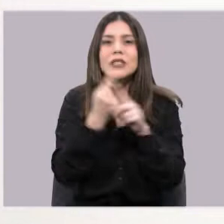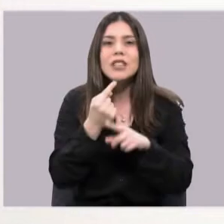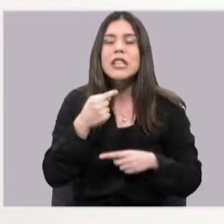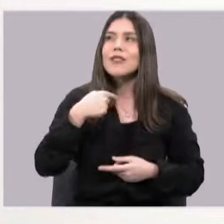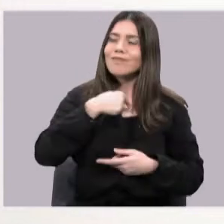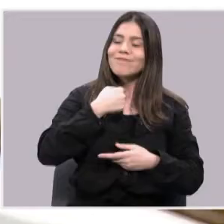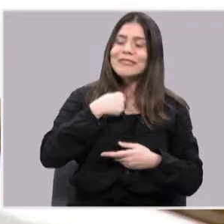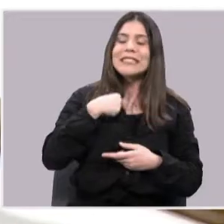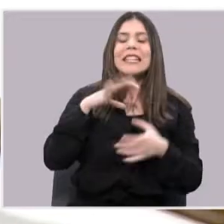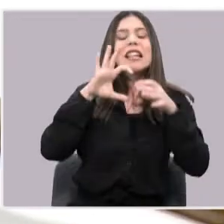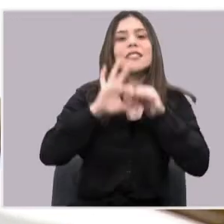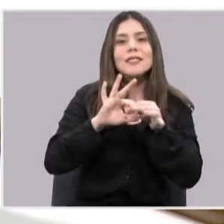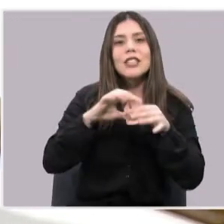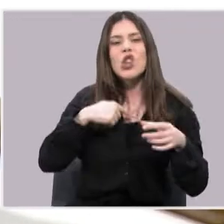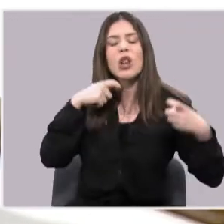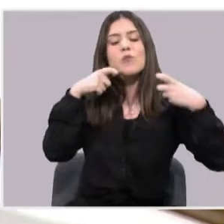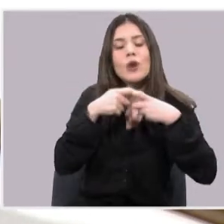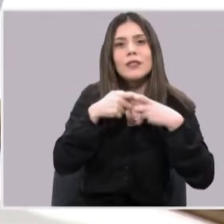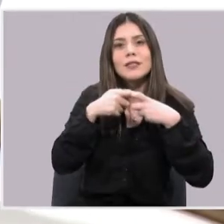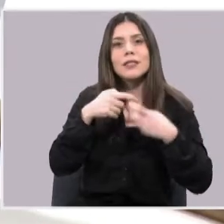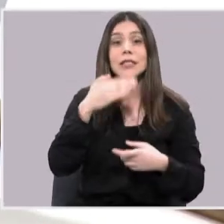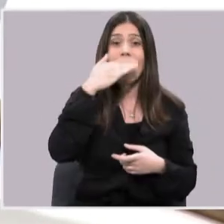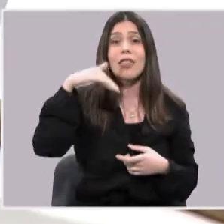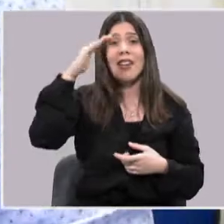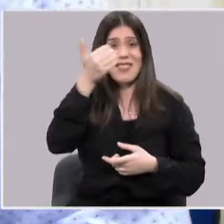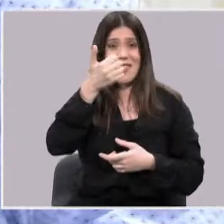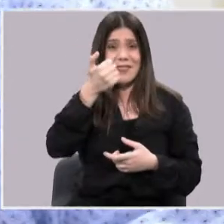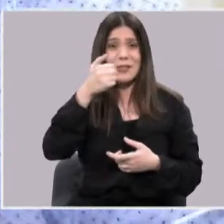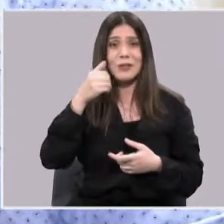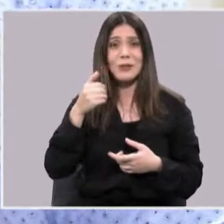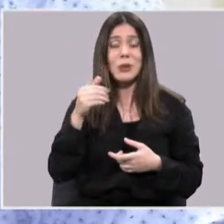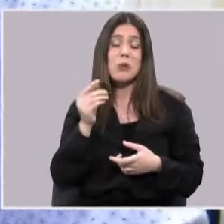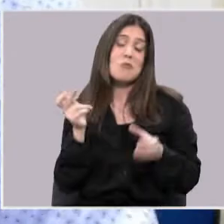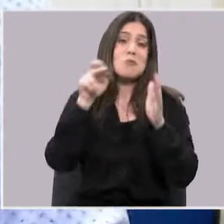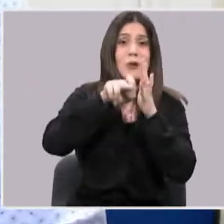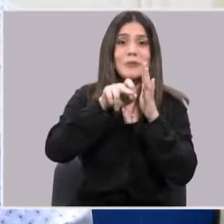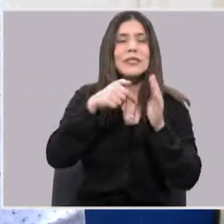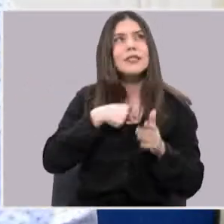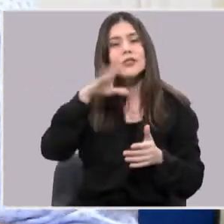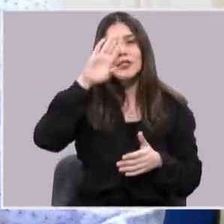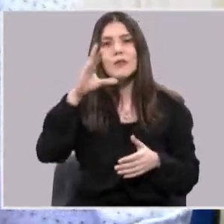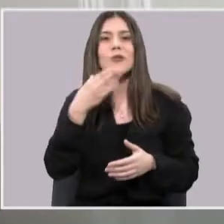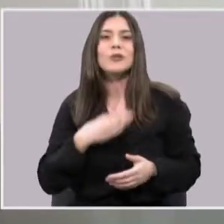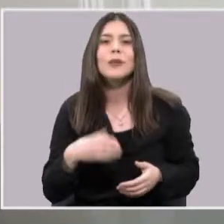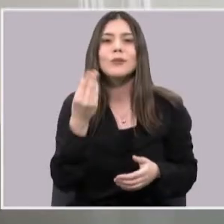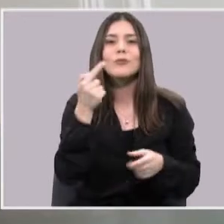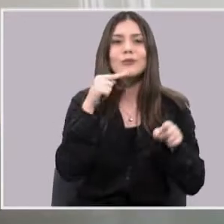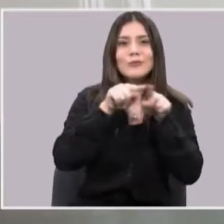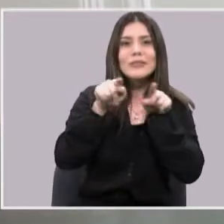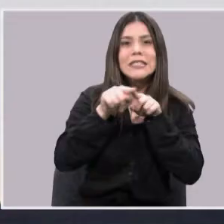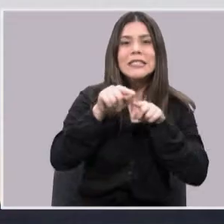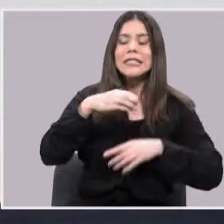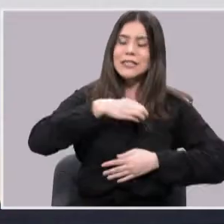causas com as quais eu me identifiquei e quis fazer parte. Eu tinha 15 anos. Eu sabia que eu gostava muito de